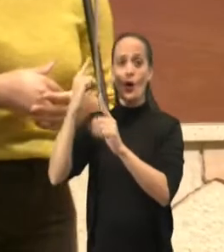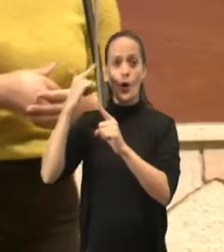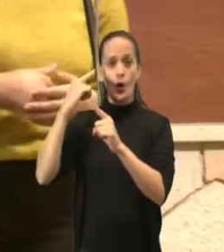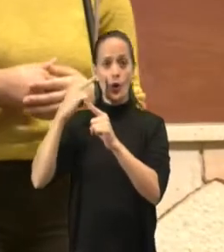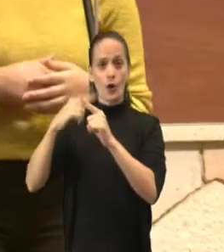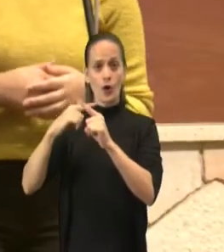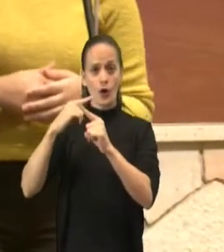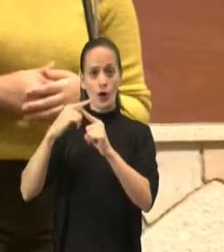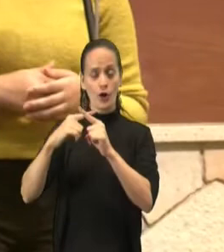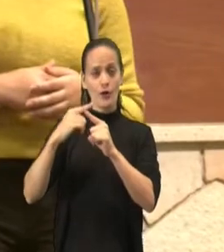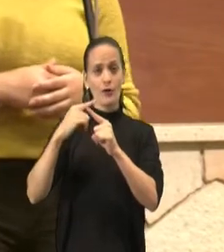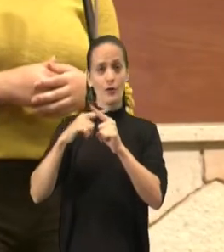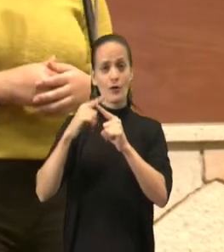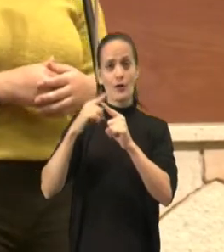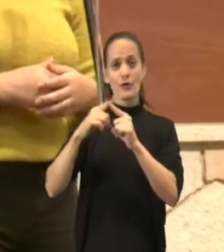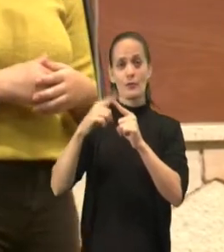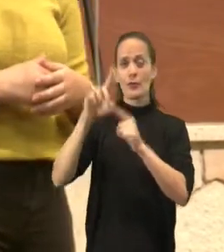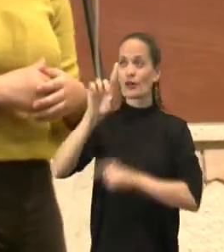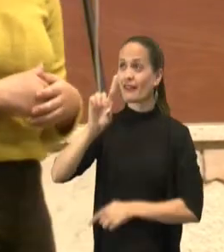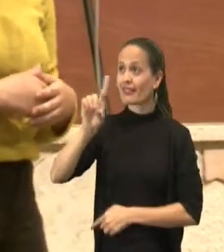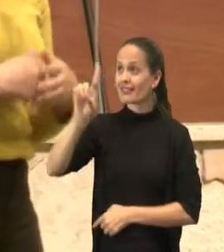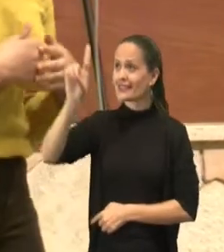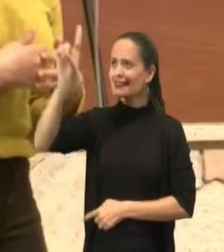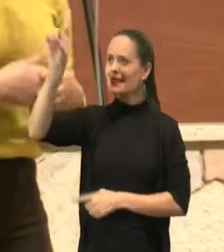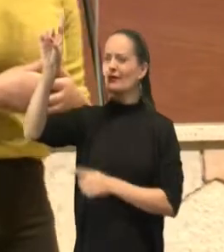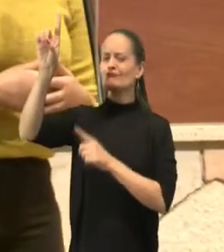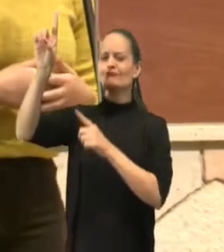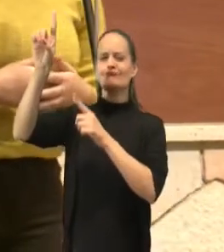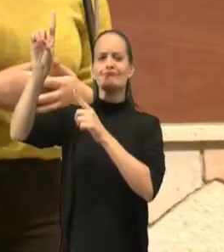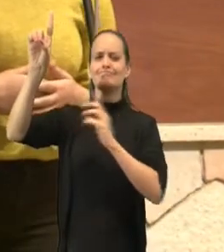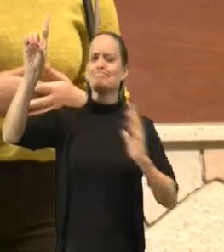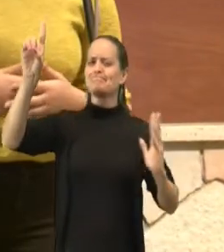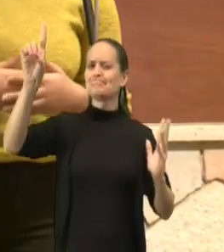porque de um modo